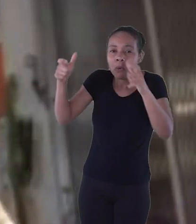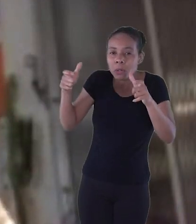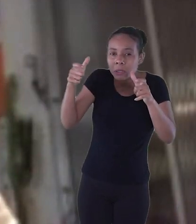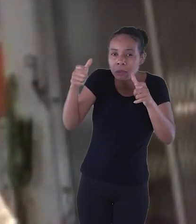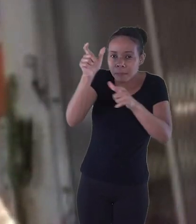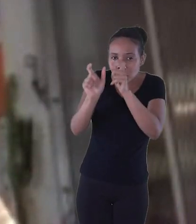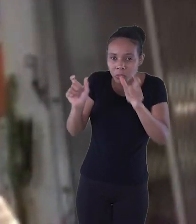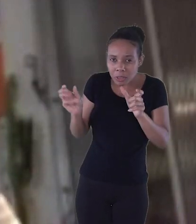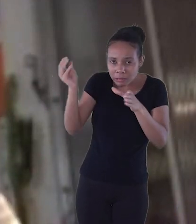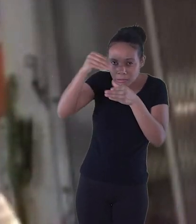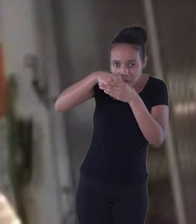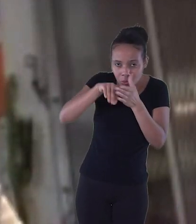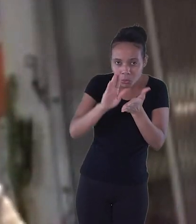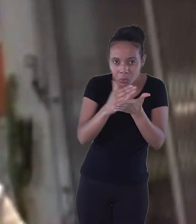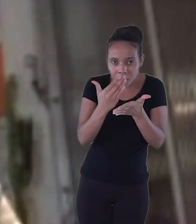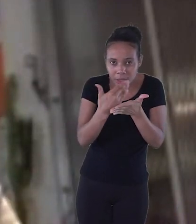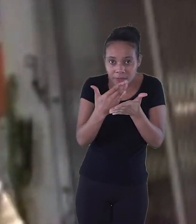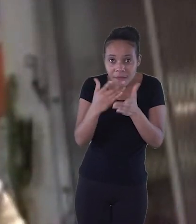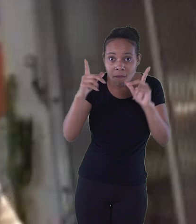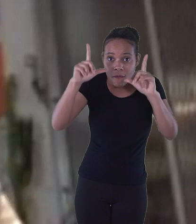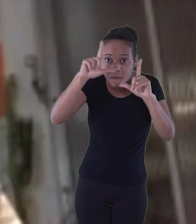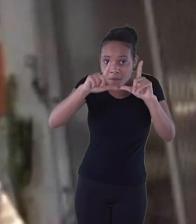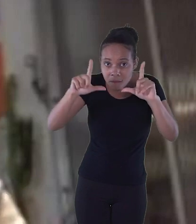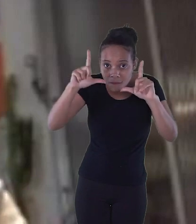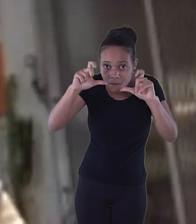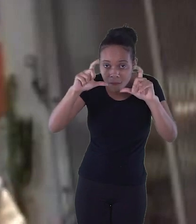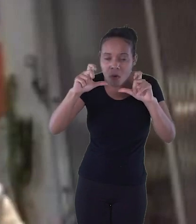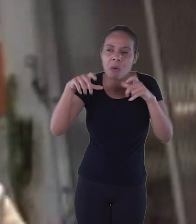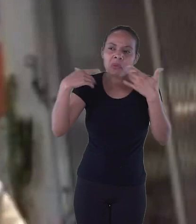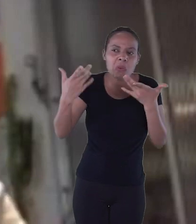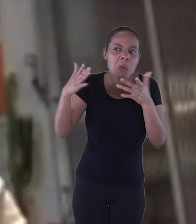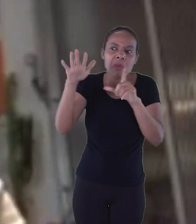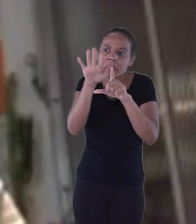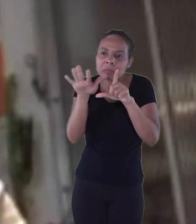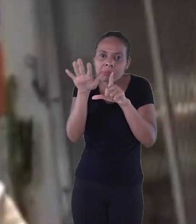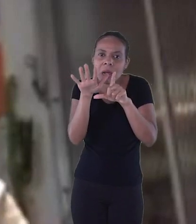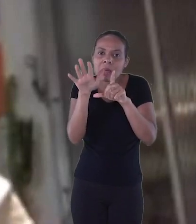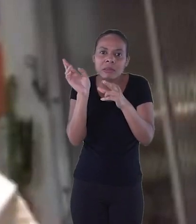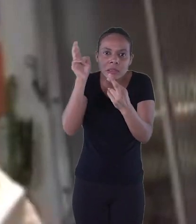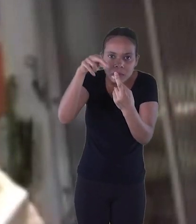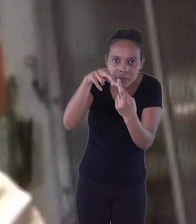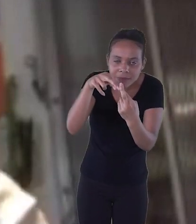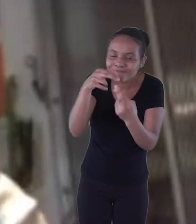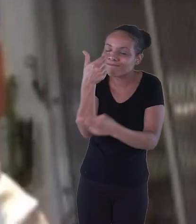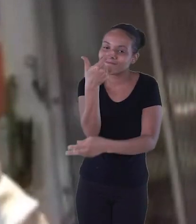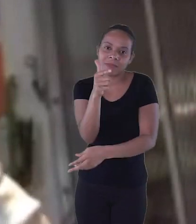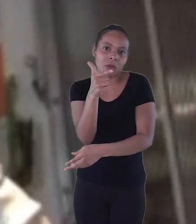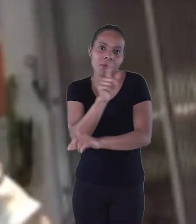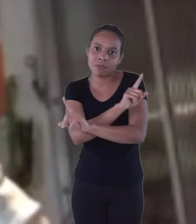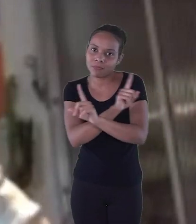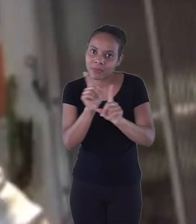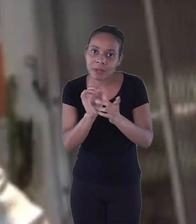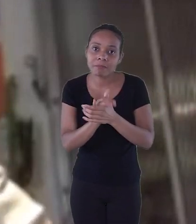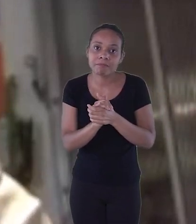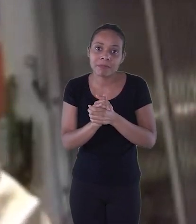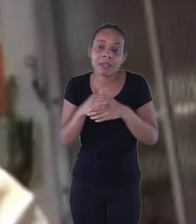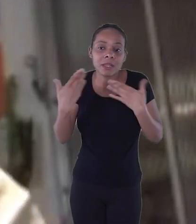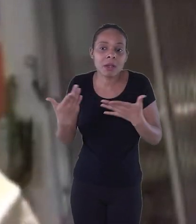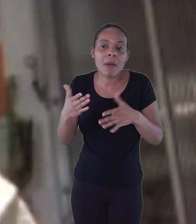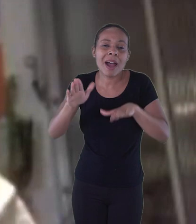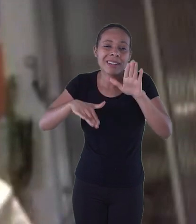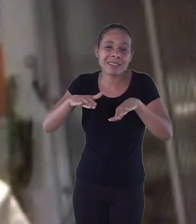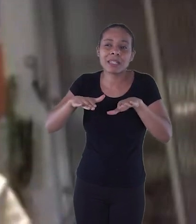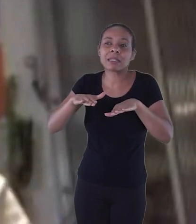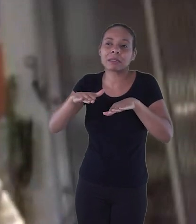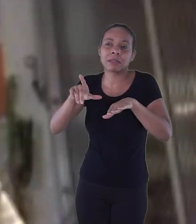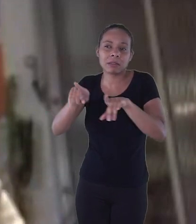entram nesse corte que tem imagem, só que essa imagem pode, além de não condizer com